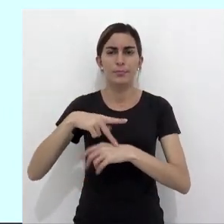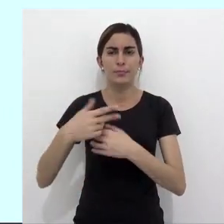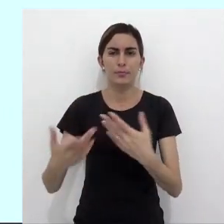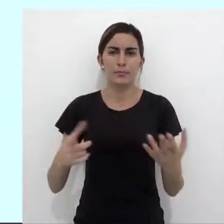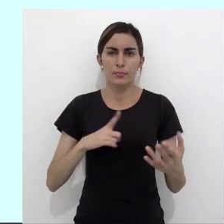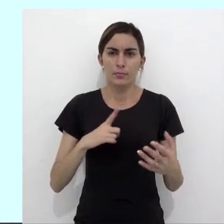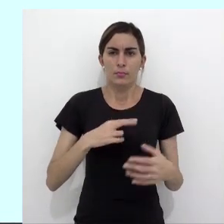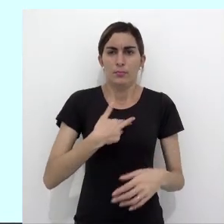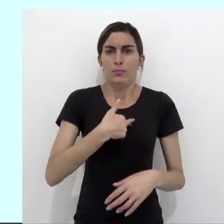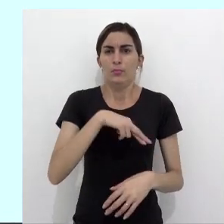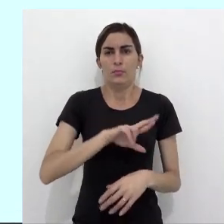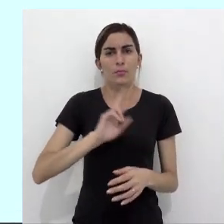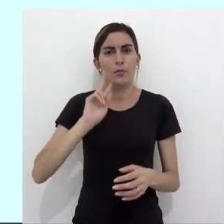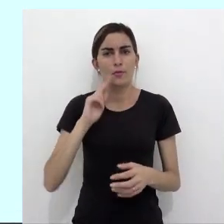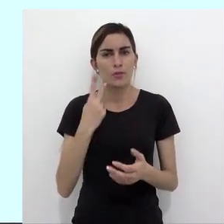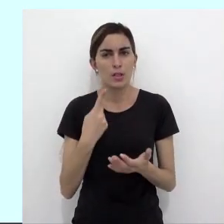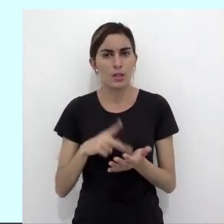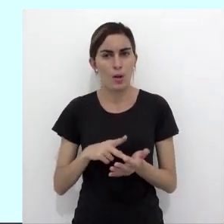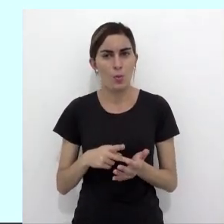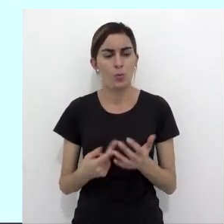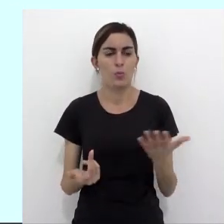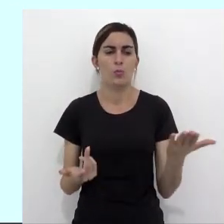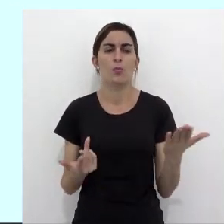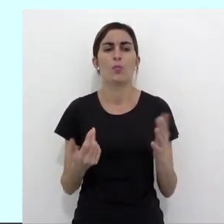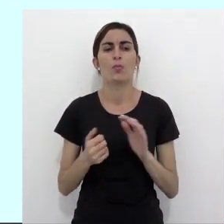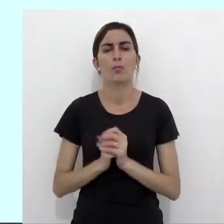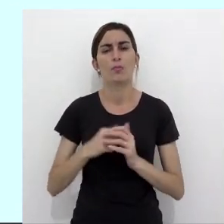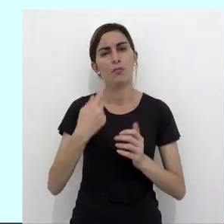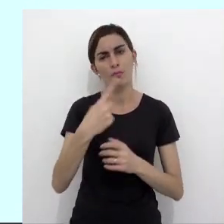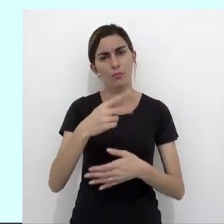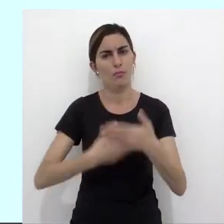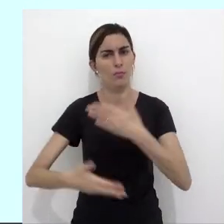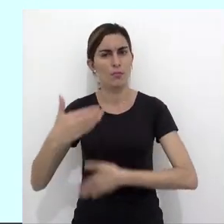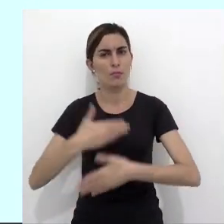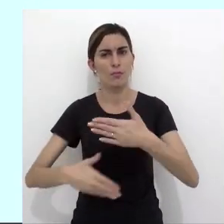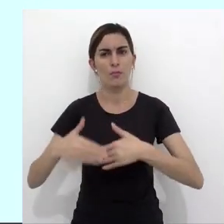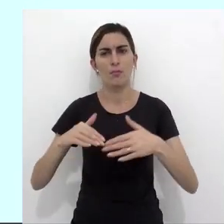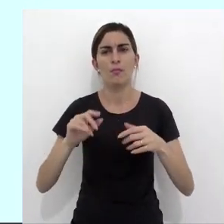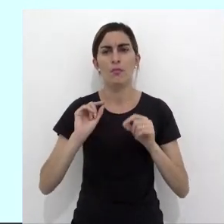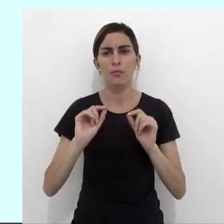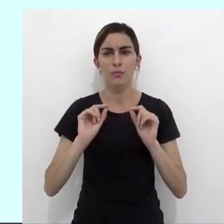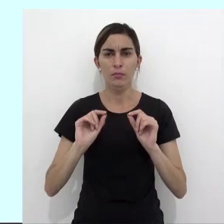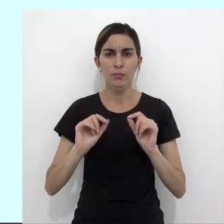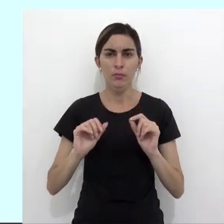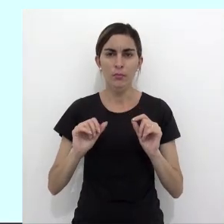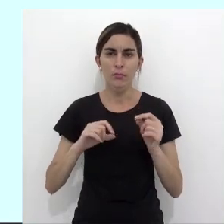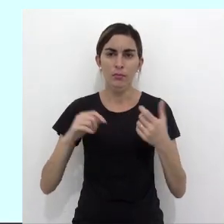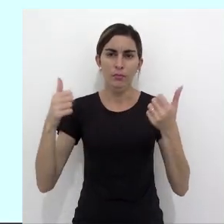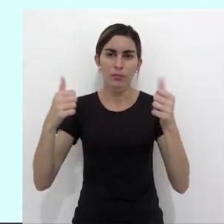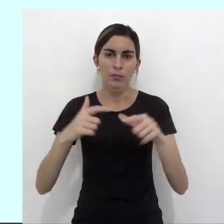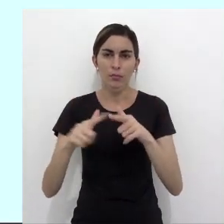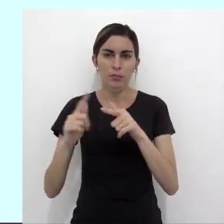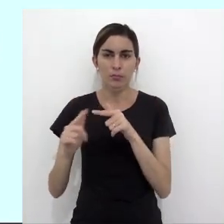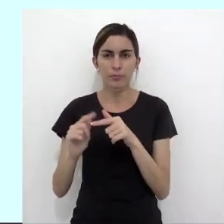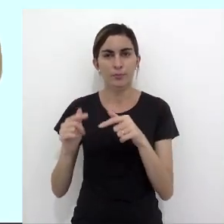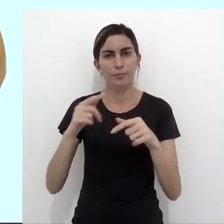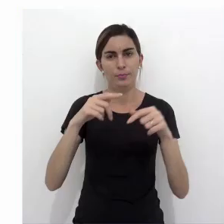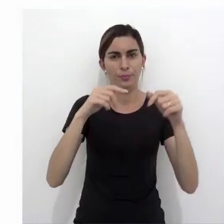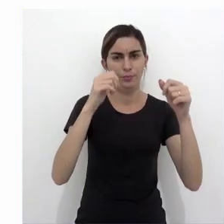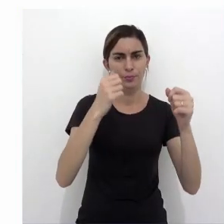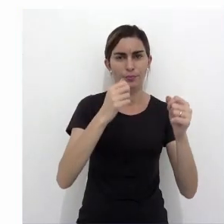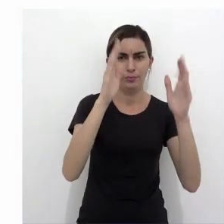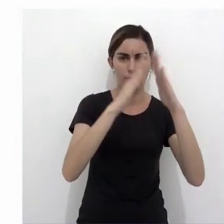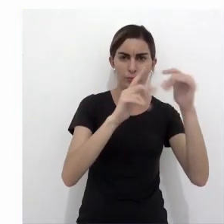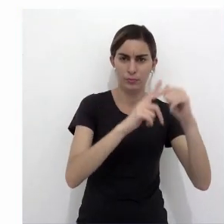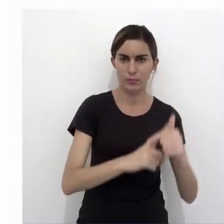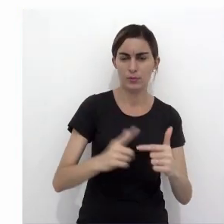religião oficial. Então, essa relação estreita ela sofreu uma crise. Não é? O padroado no Brasil sofreu